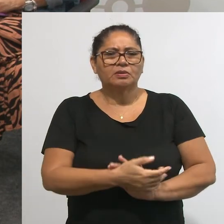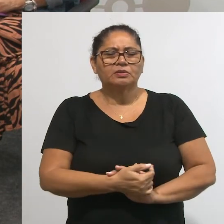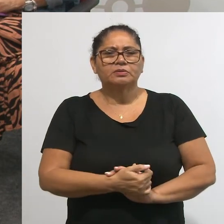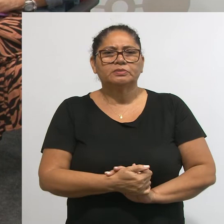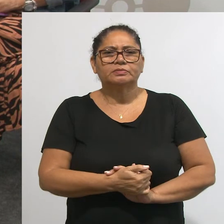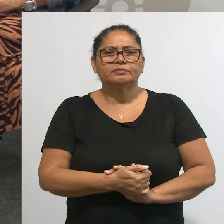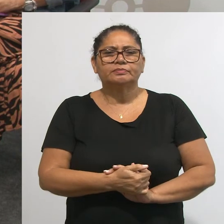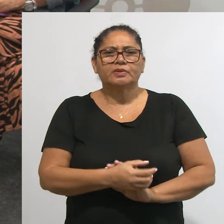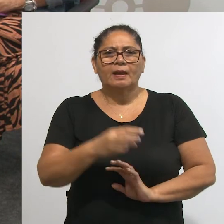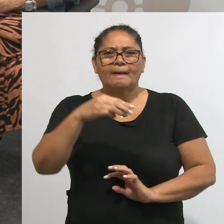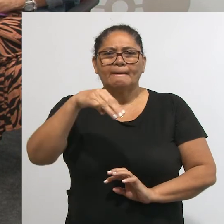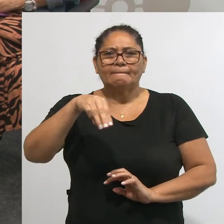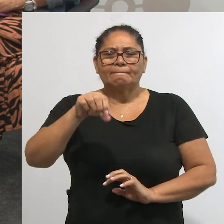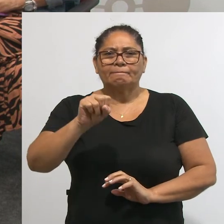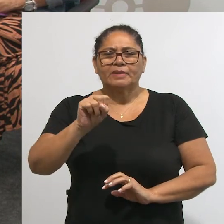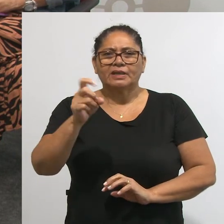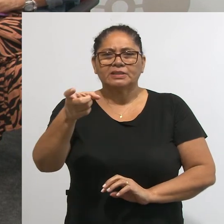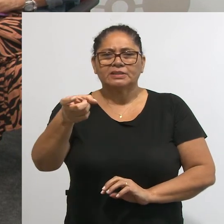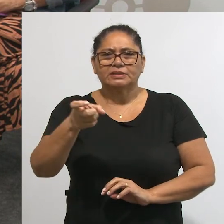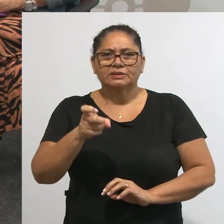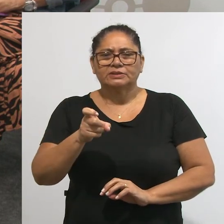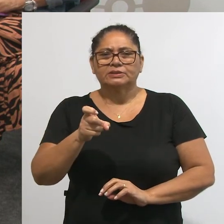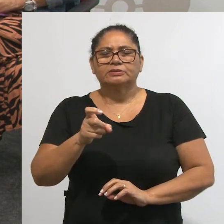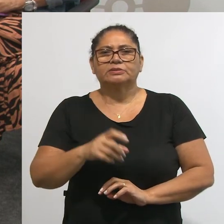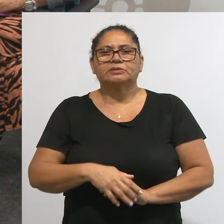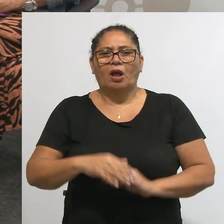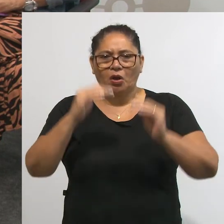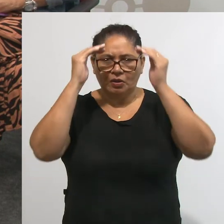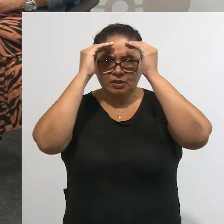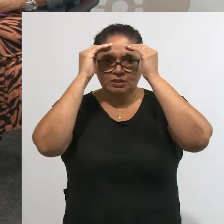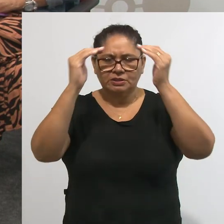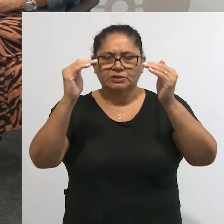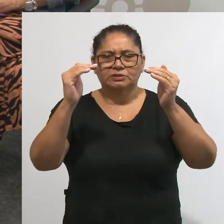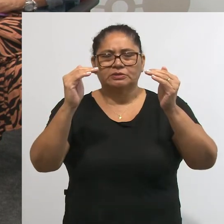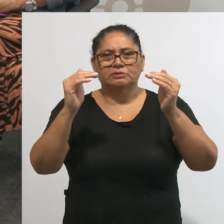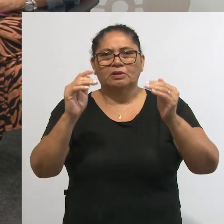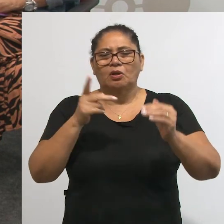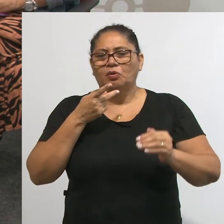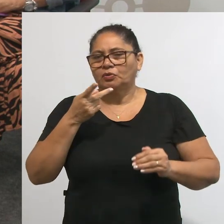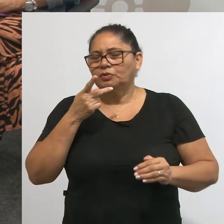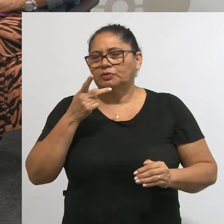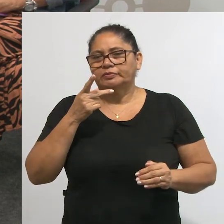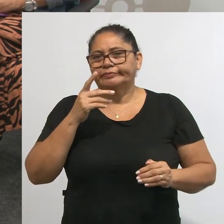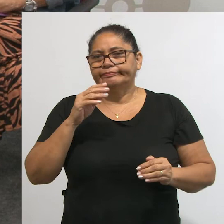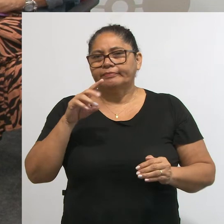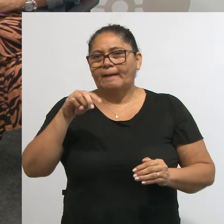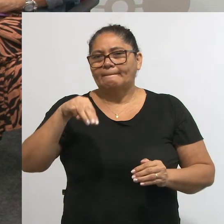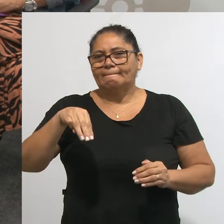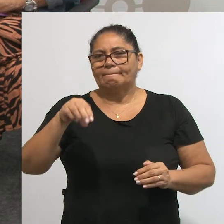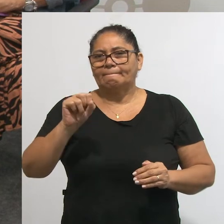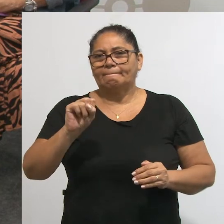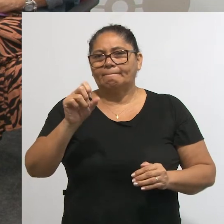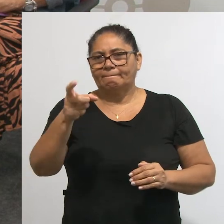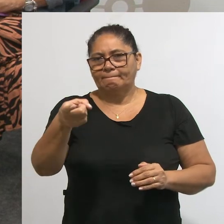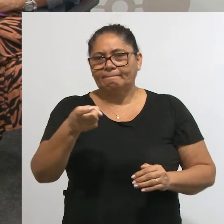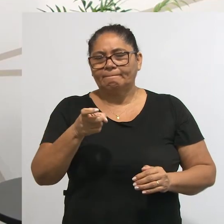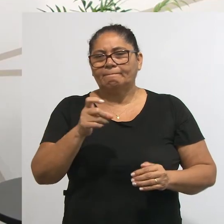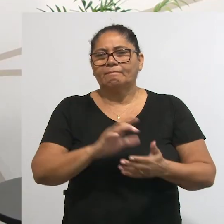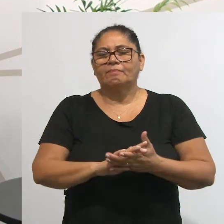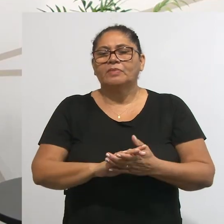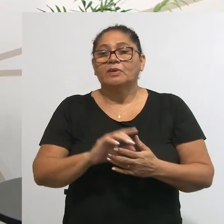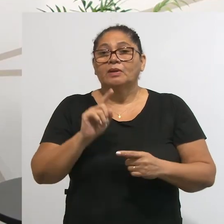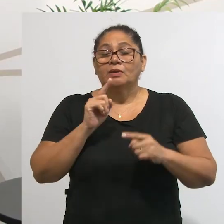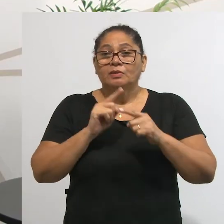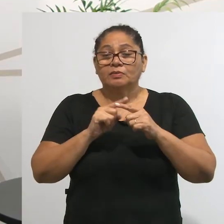se ele era marxista. E ele disse, olha, em respeito a Marx, eu não vou dizer que eu sou marxista, eu não sou. Porque eu